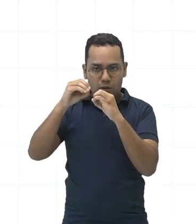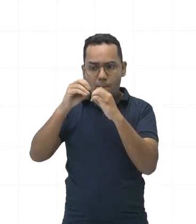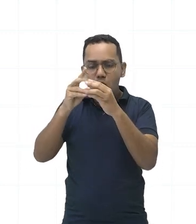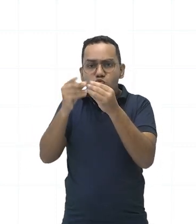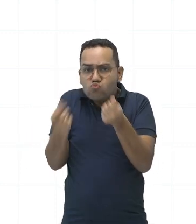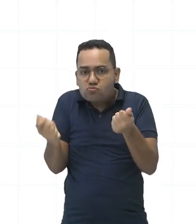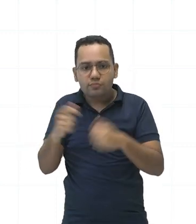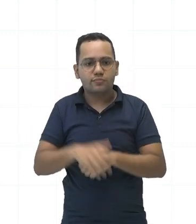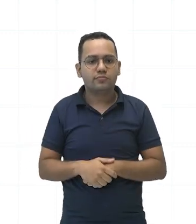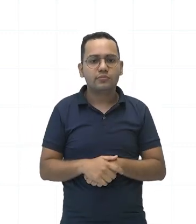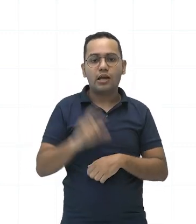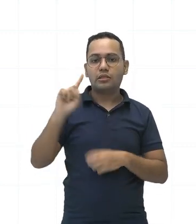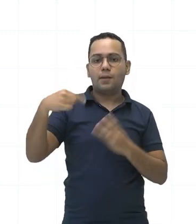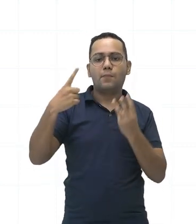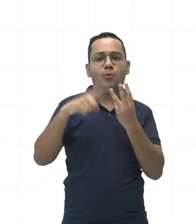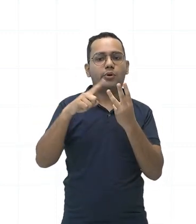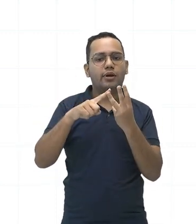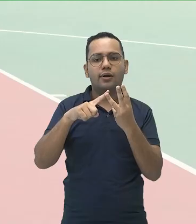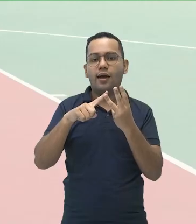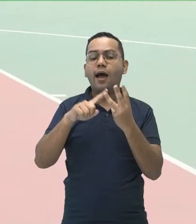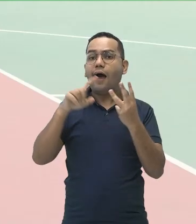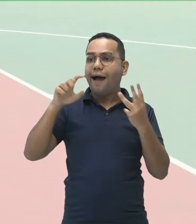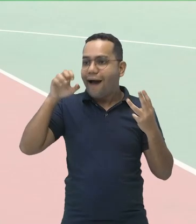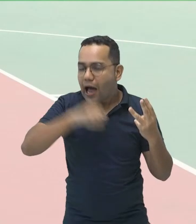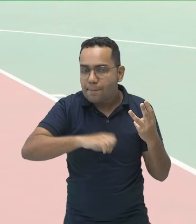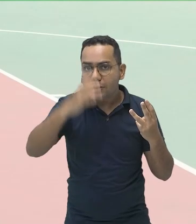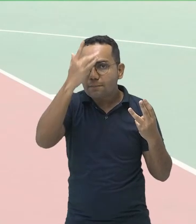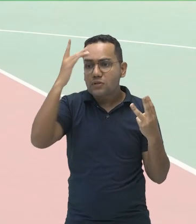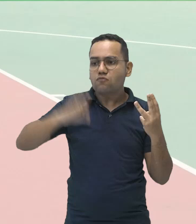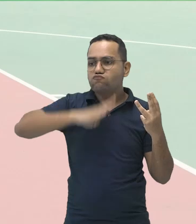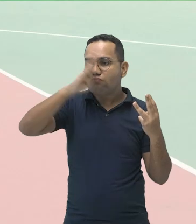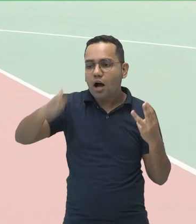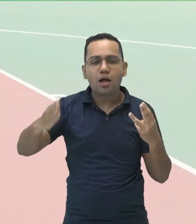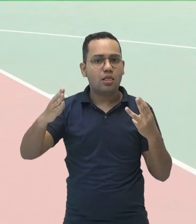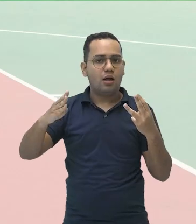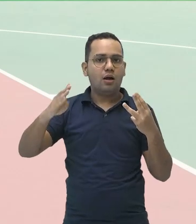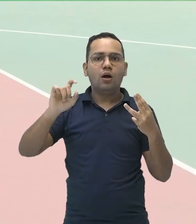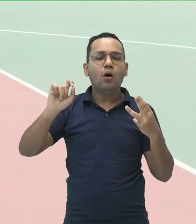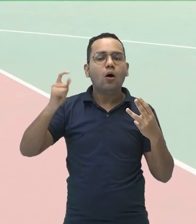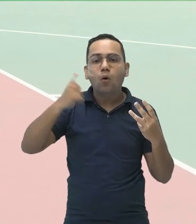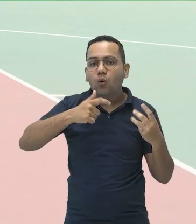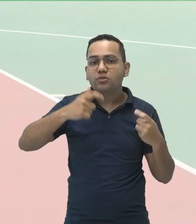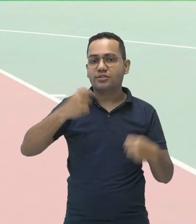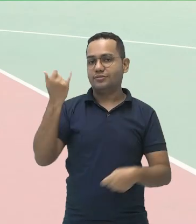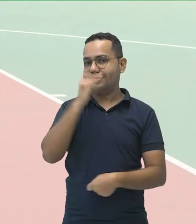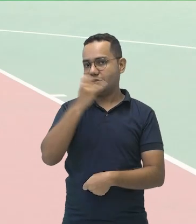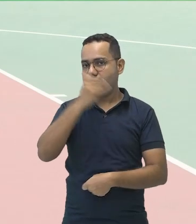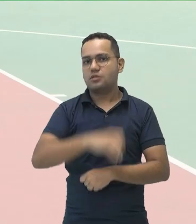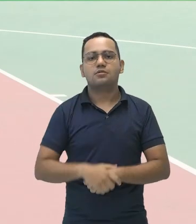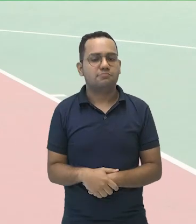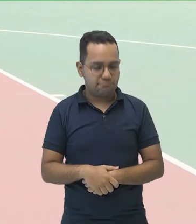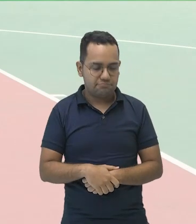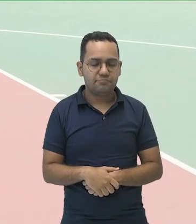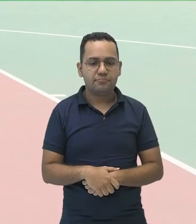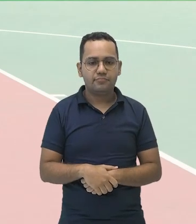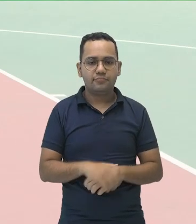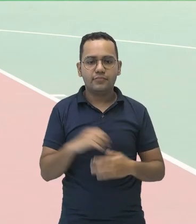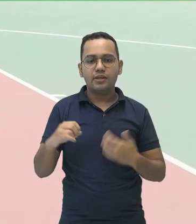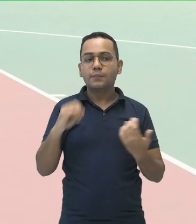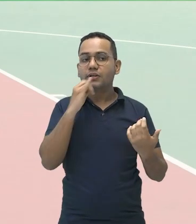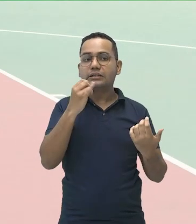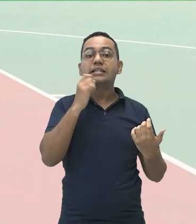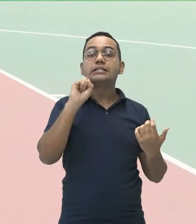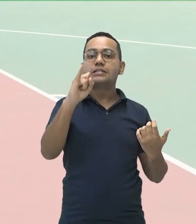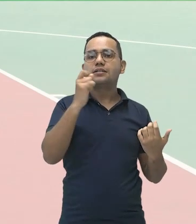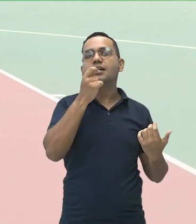rápido possível ao dentista. Então, mais uma vez, esses procedimentos é quando o dente cai